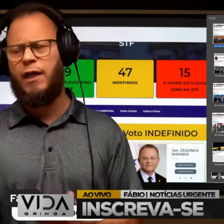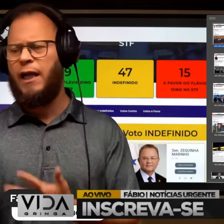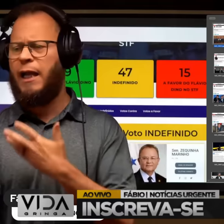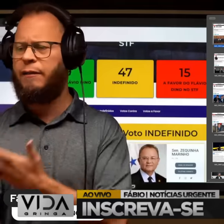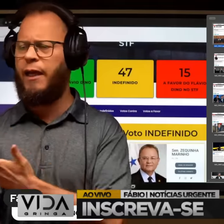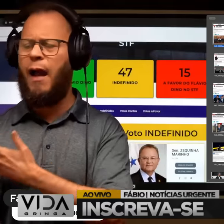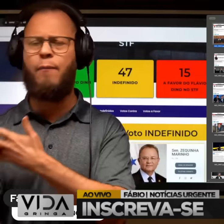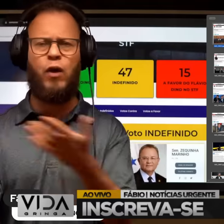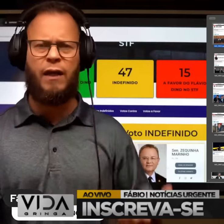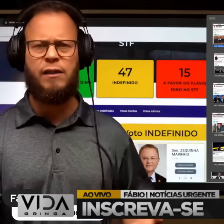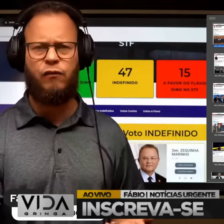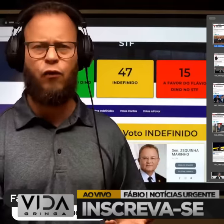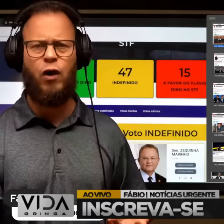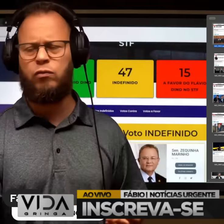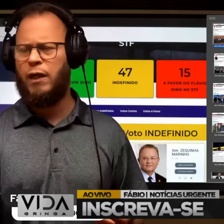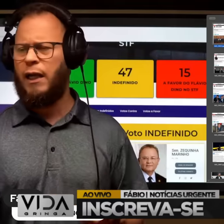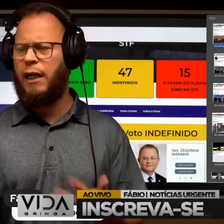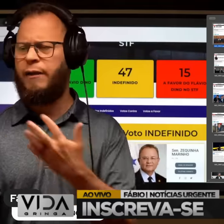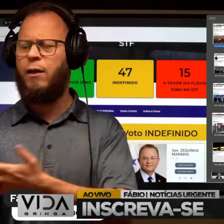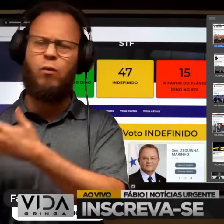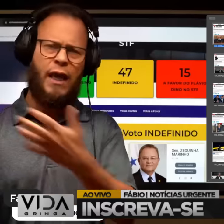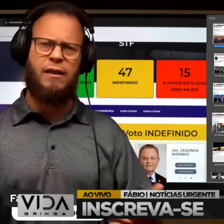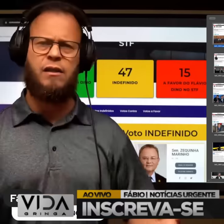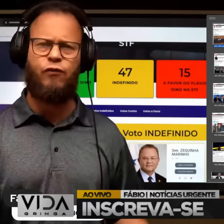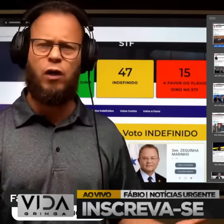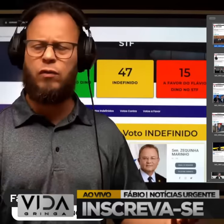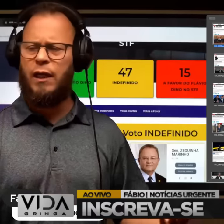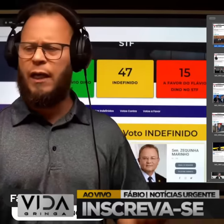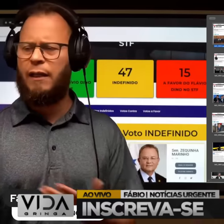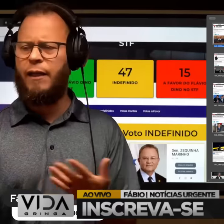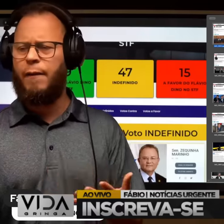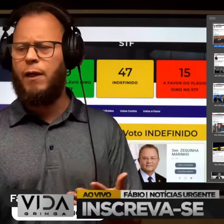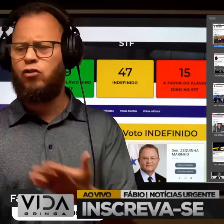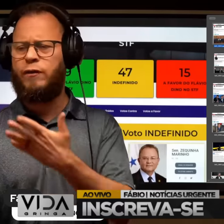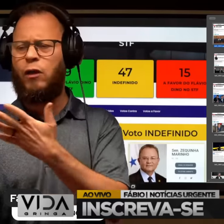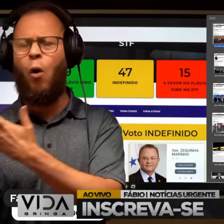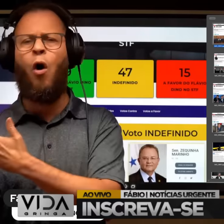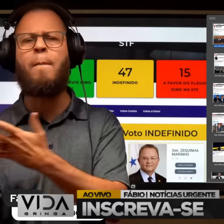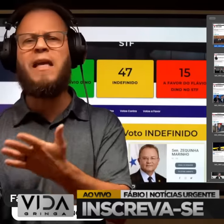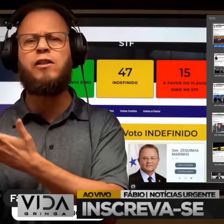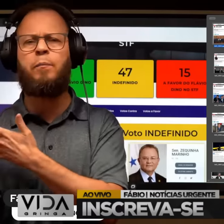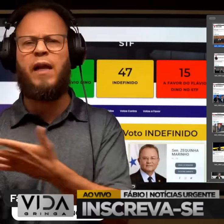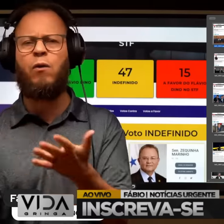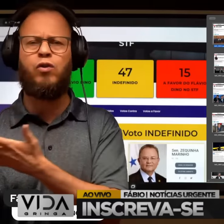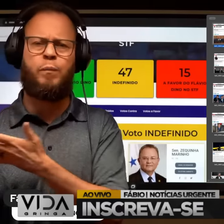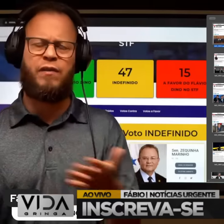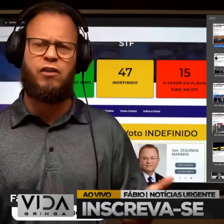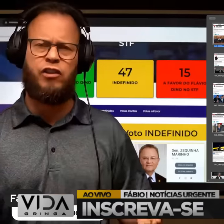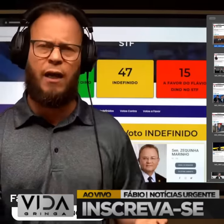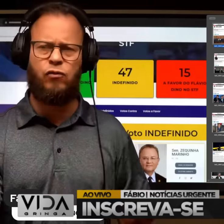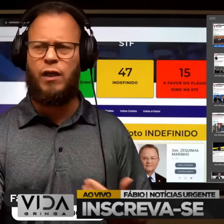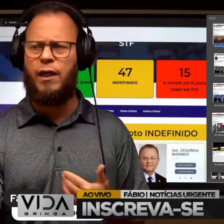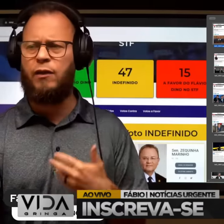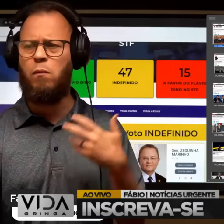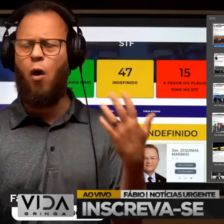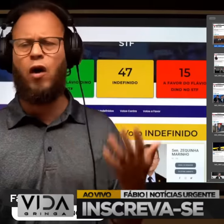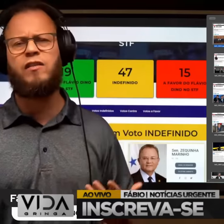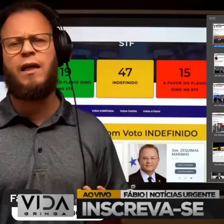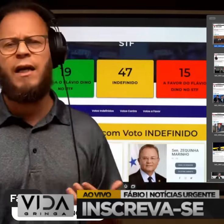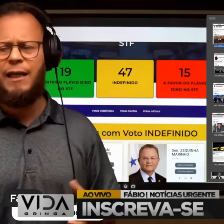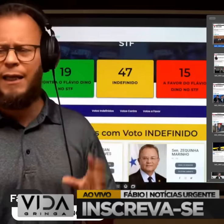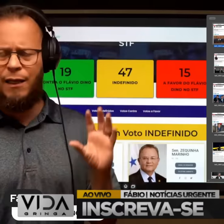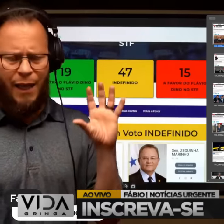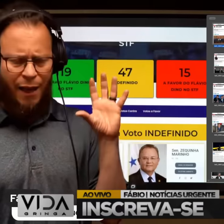foto? Cadê a mulher dessa foto? Cadê o gay dessa foto? Cadê? Só tem homens brancos privilegiados. Então